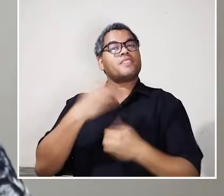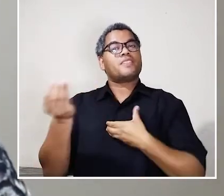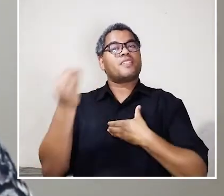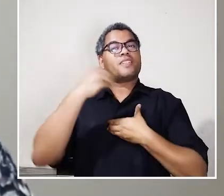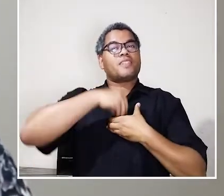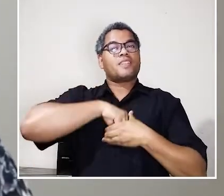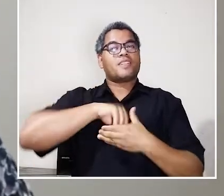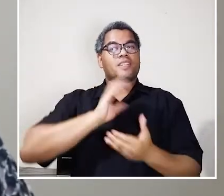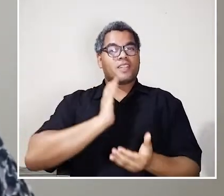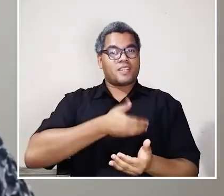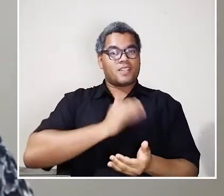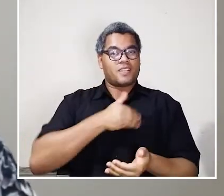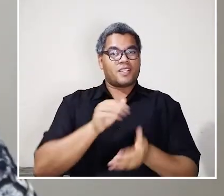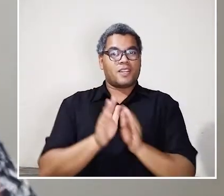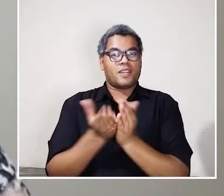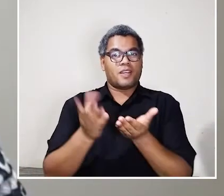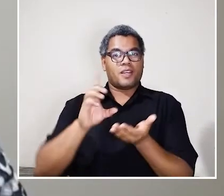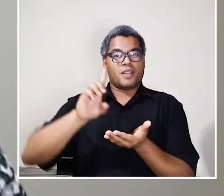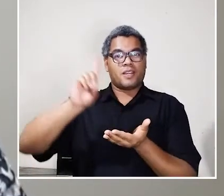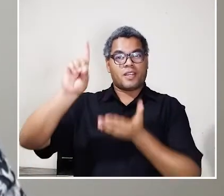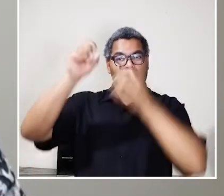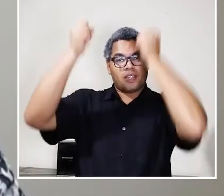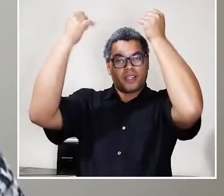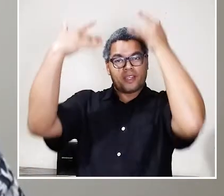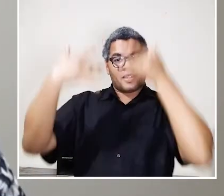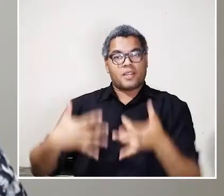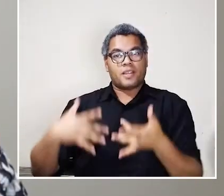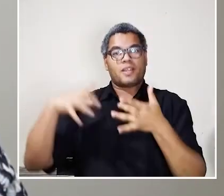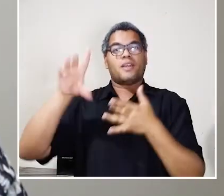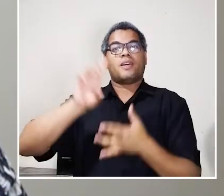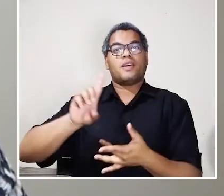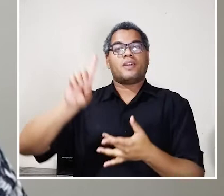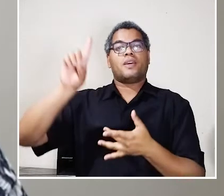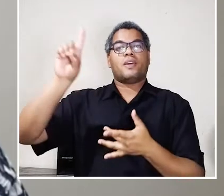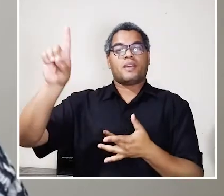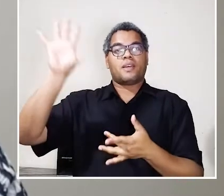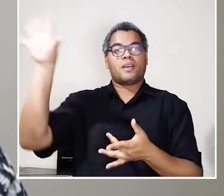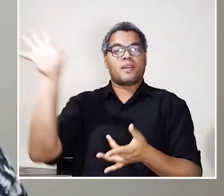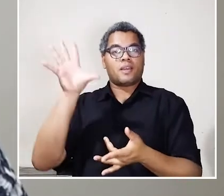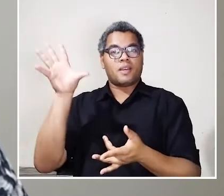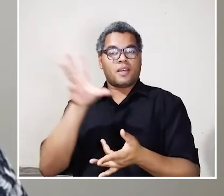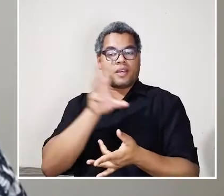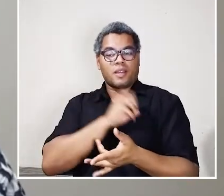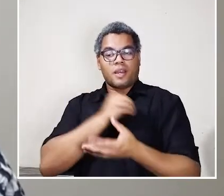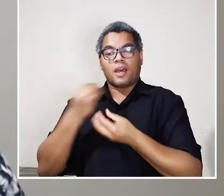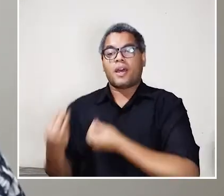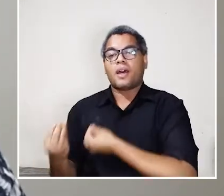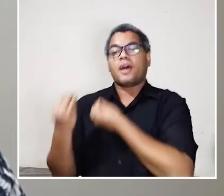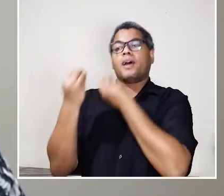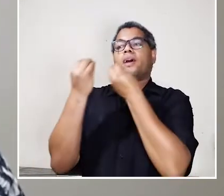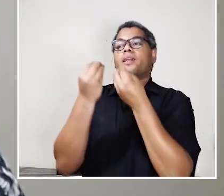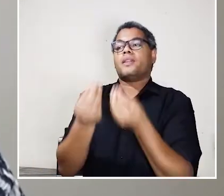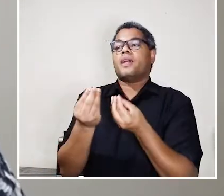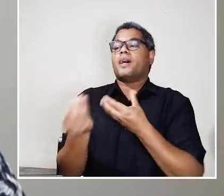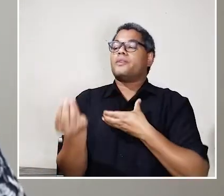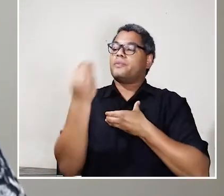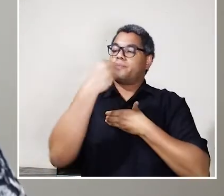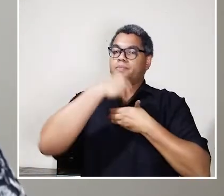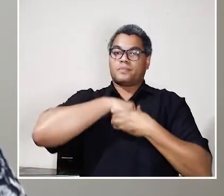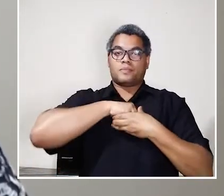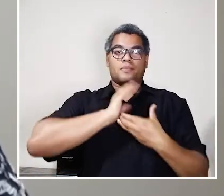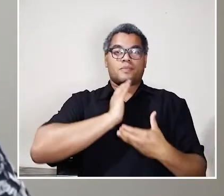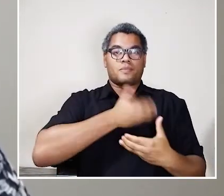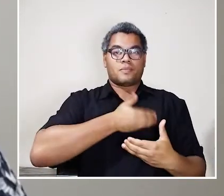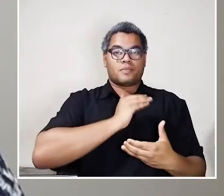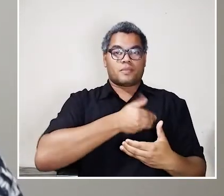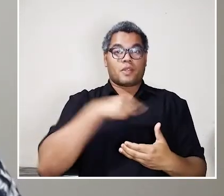em nossos corações. A palavra está nos dizendo que o amor de Deus é derramado em